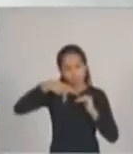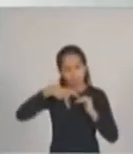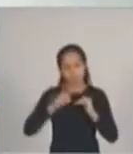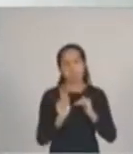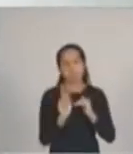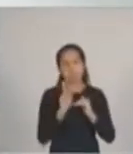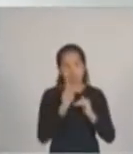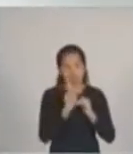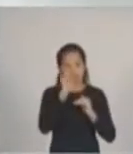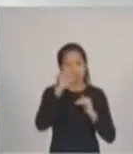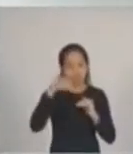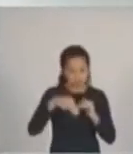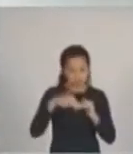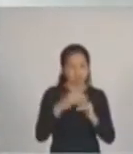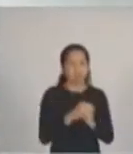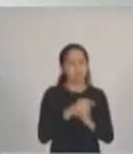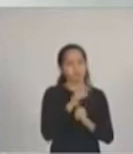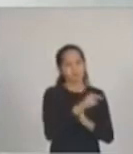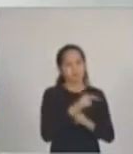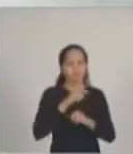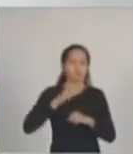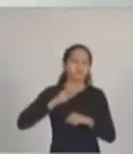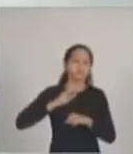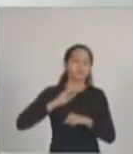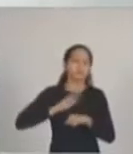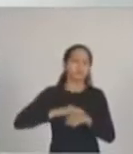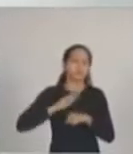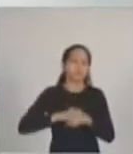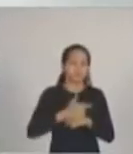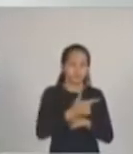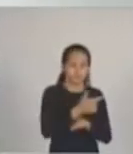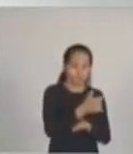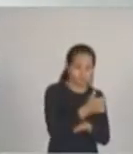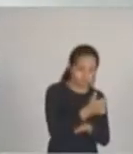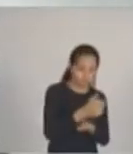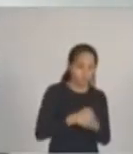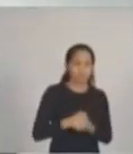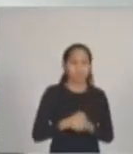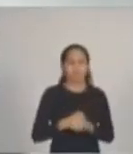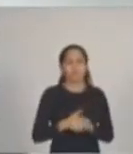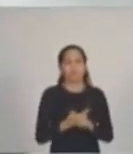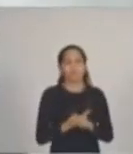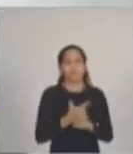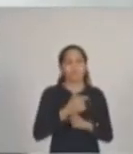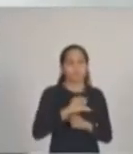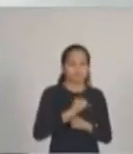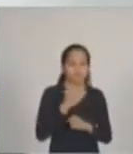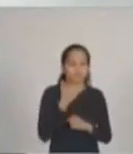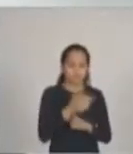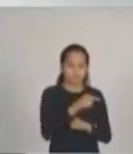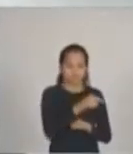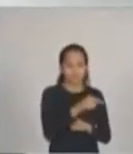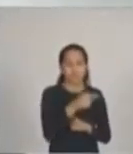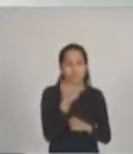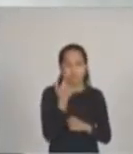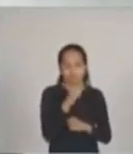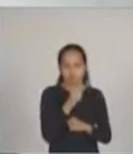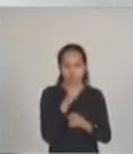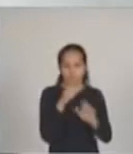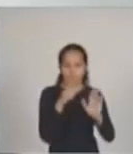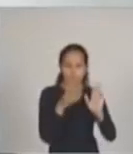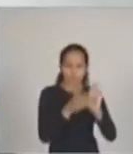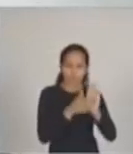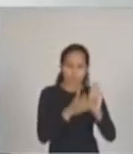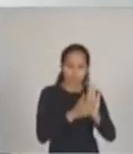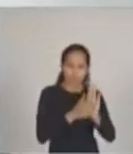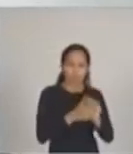essas duas indicações, a indicação 1229, que pediu, né, para fazer essa reivindicação aí, a